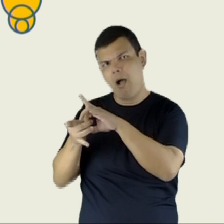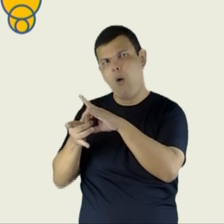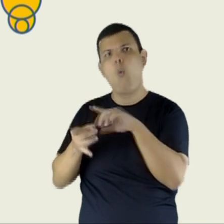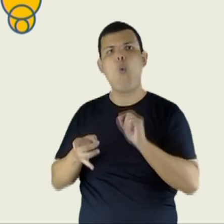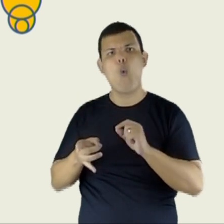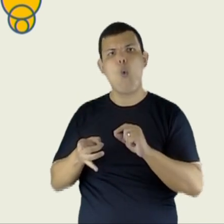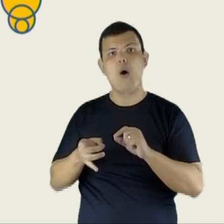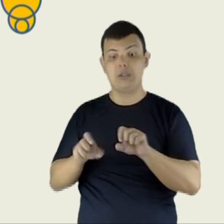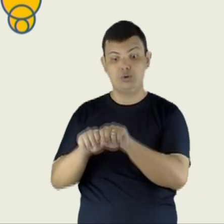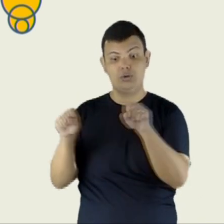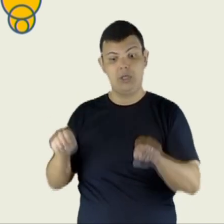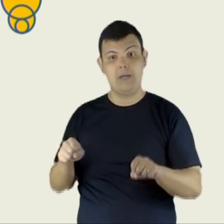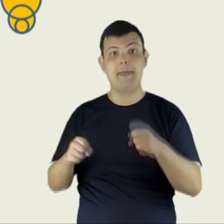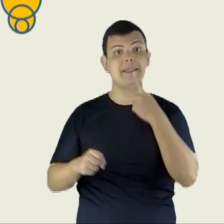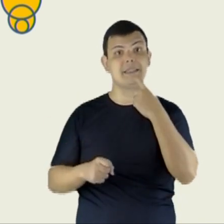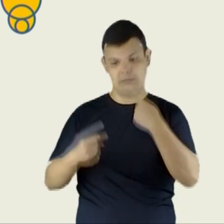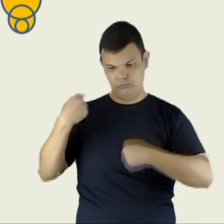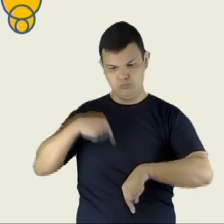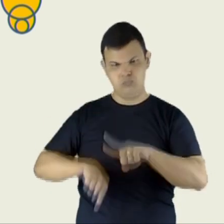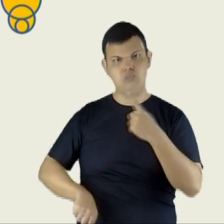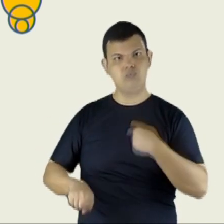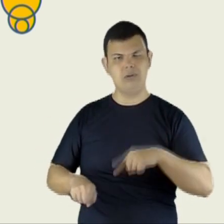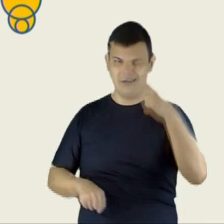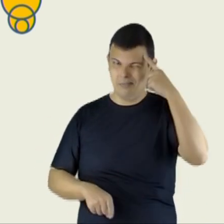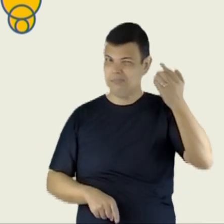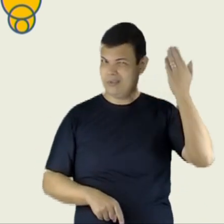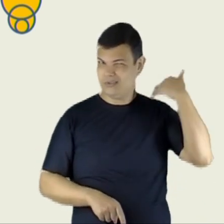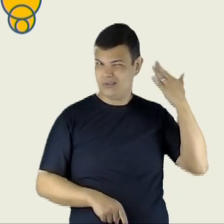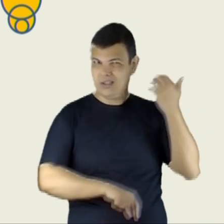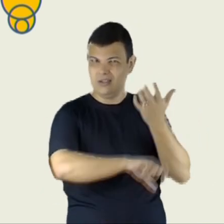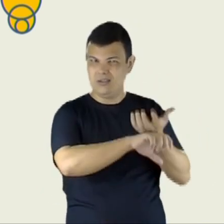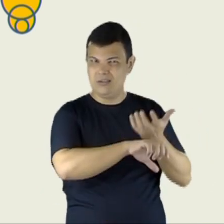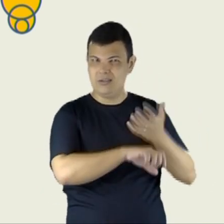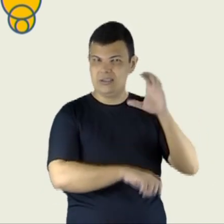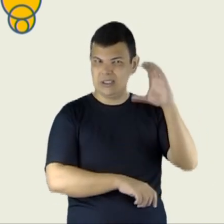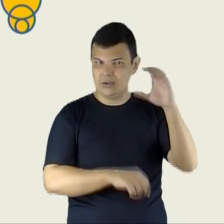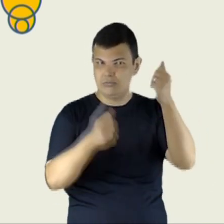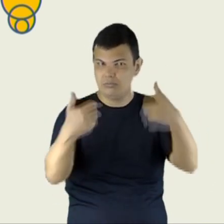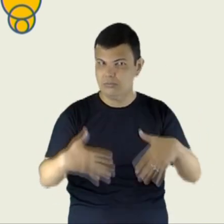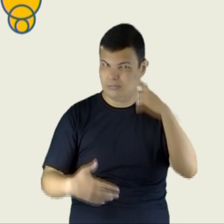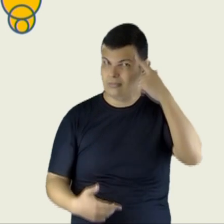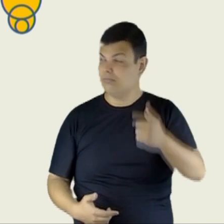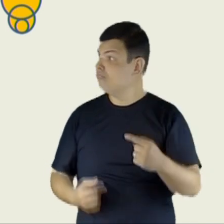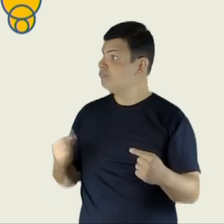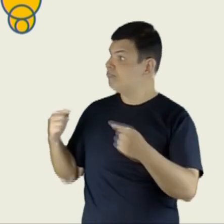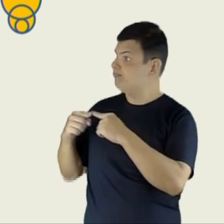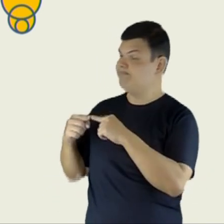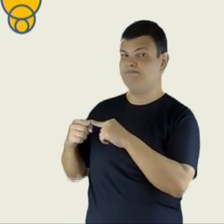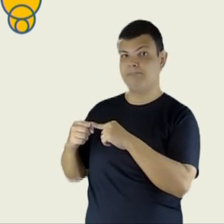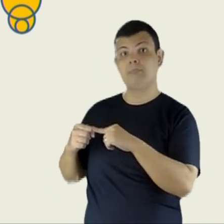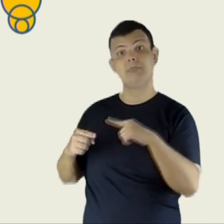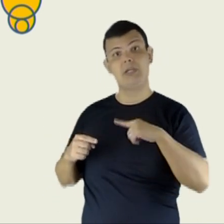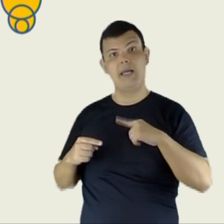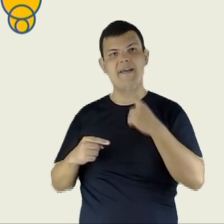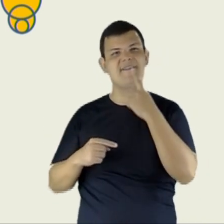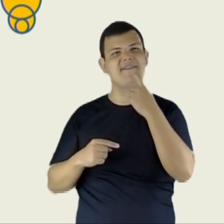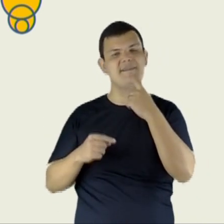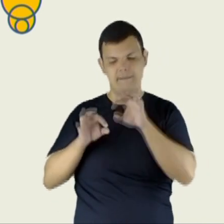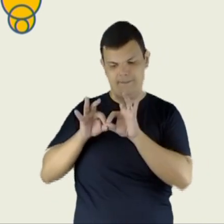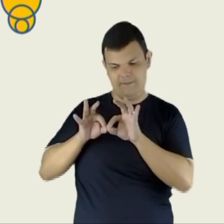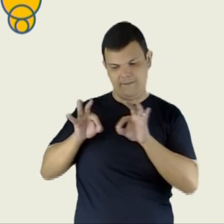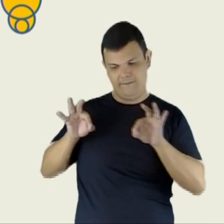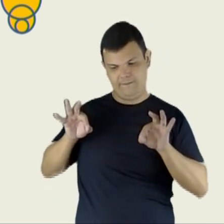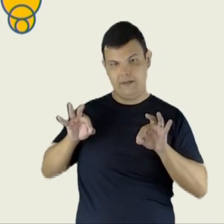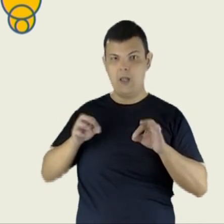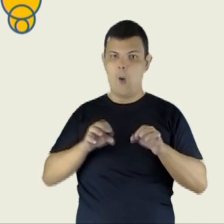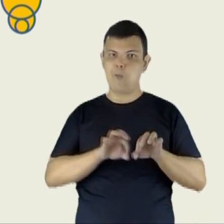sistema circulatório, que nós falamos na última aula de ciências, tá? Então, você vê aí a presença das veias,